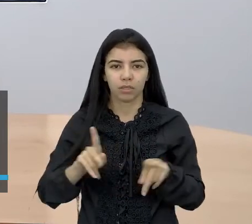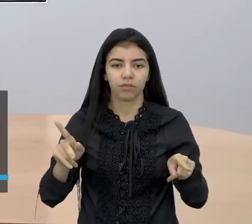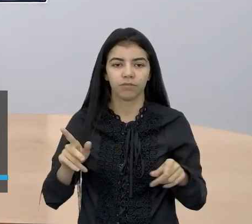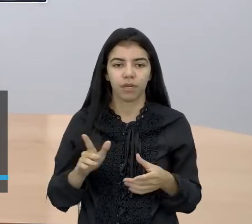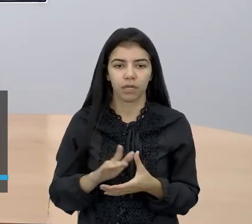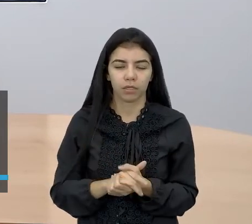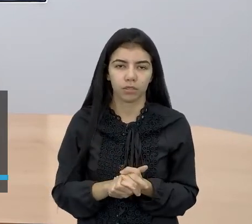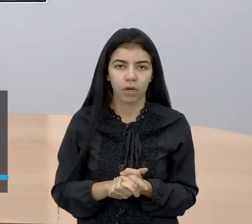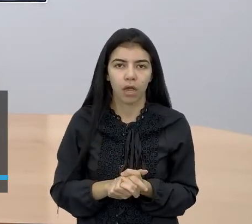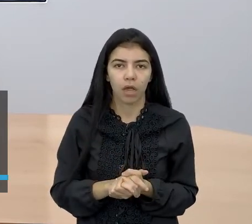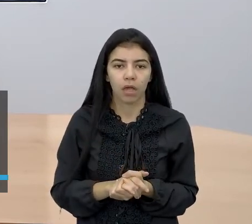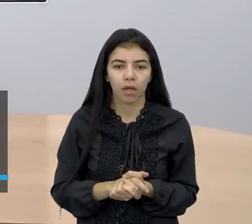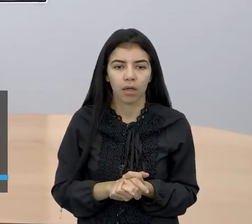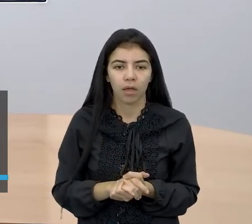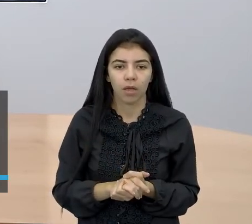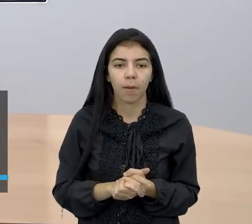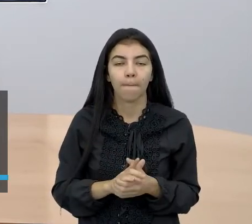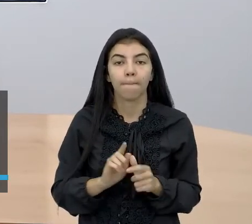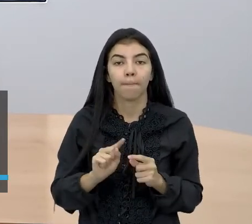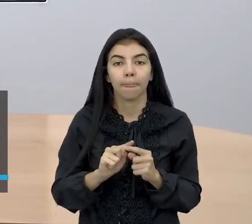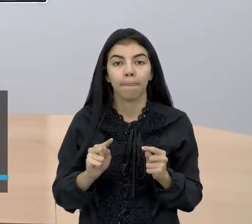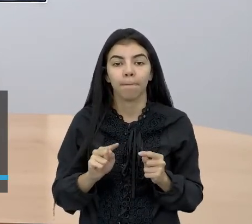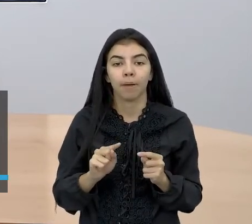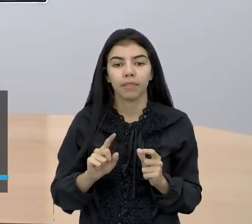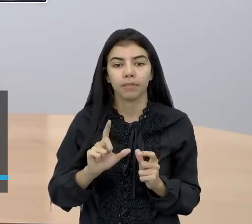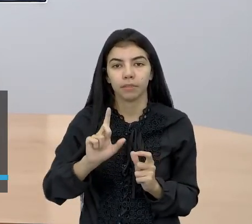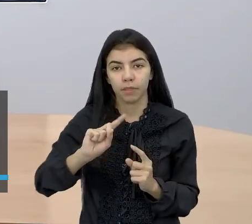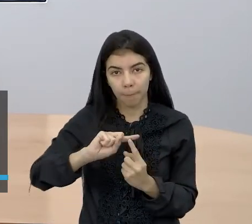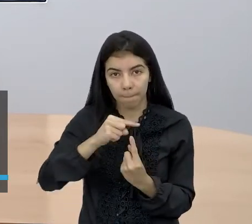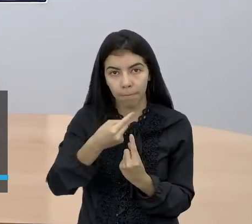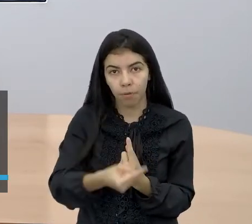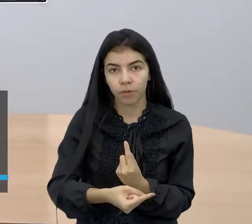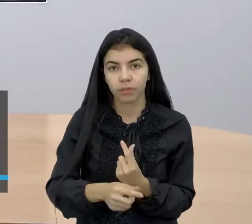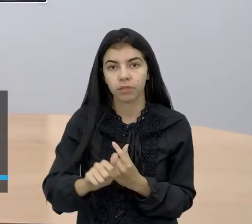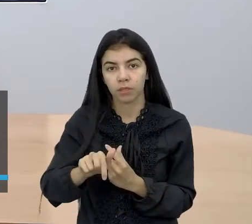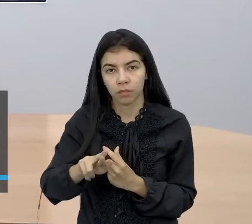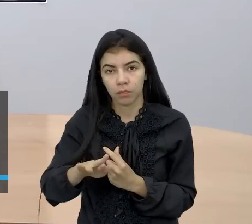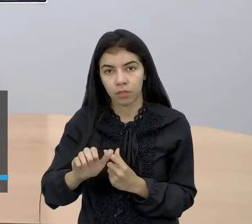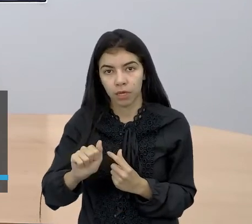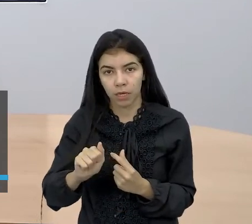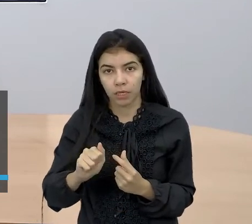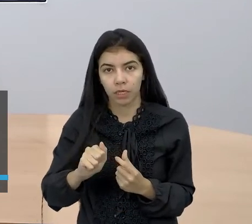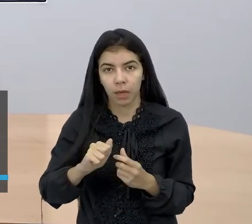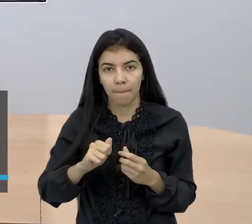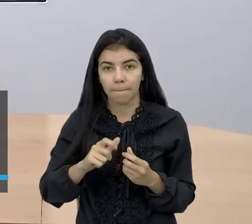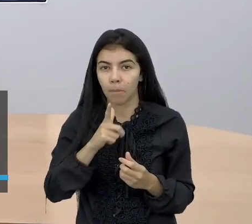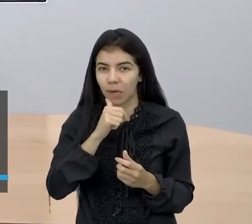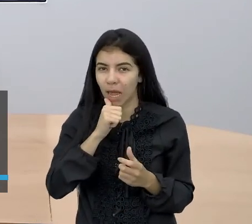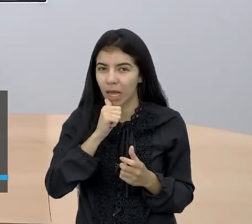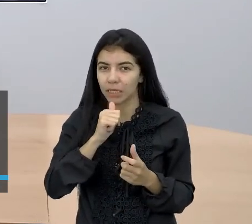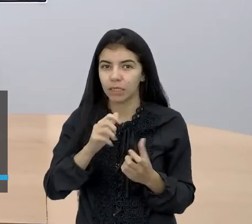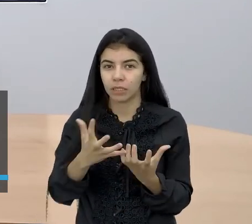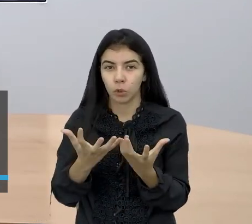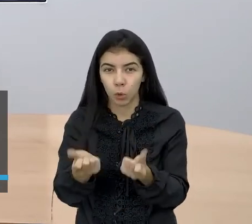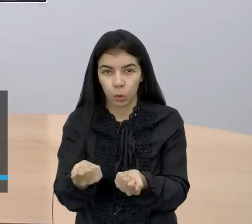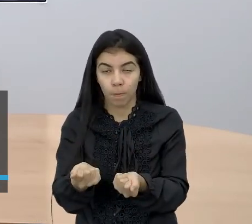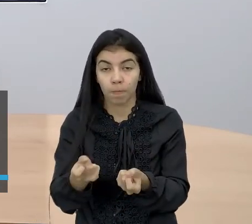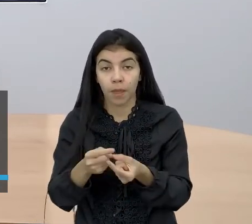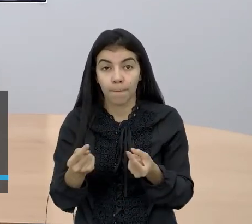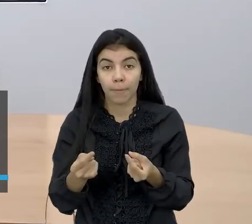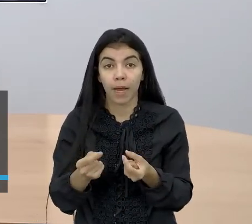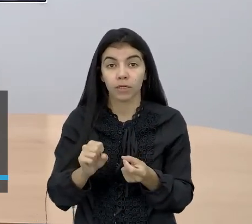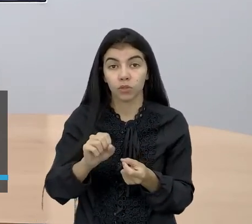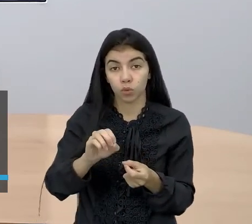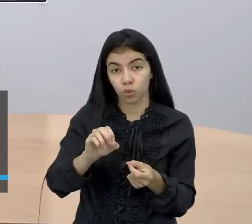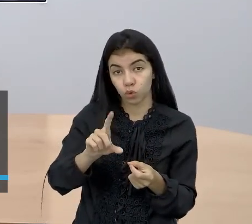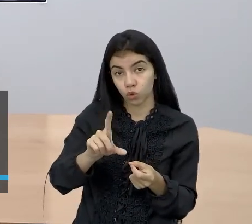mais próximos ali. Só que depois que ela está encharcada, ela satura aquela água também, tá certo? Se o solo está mais